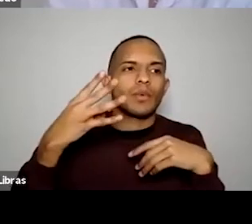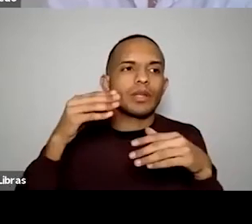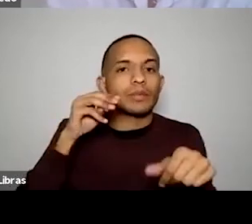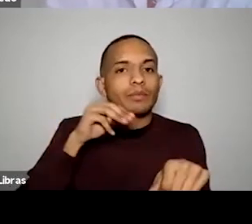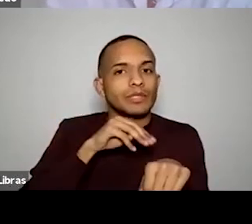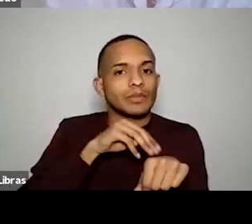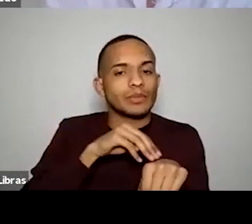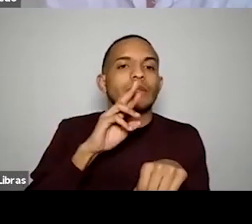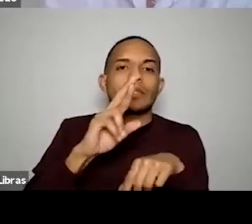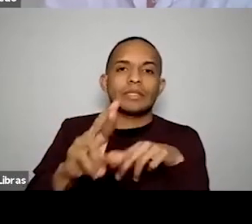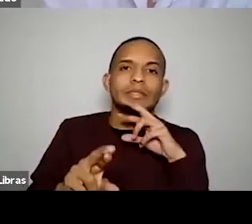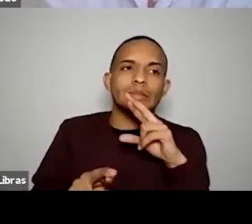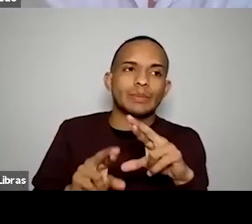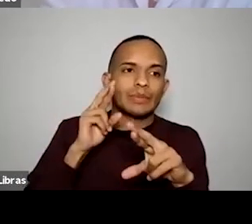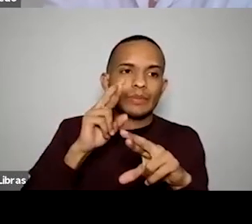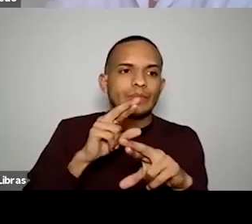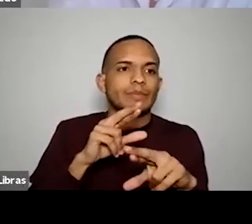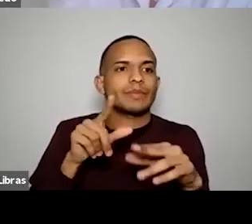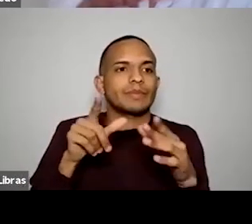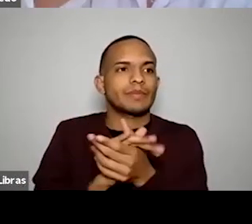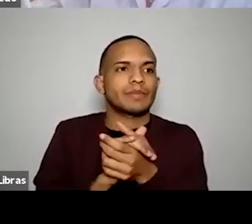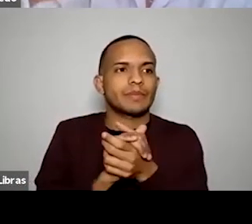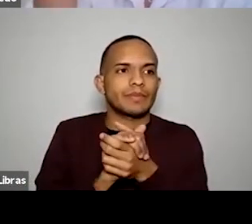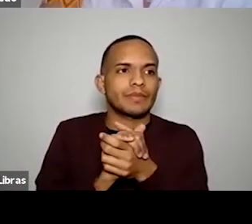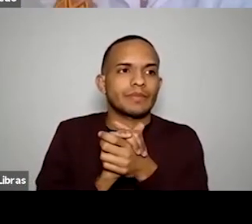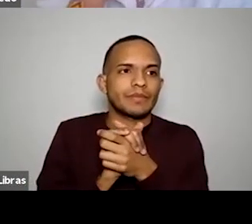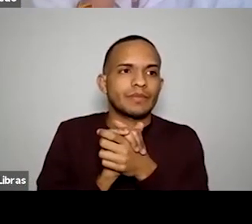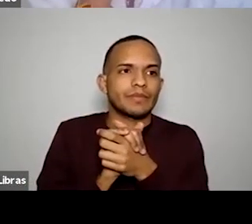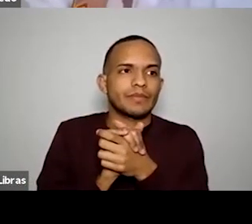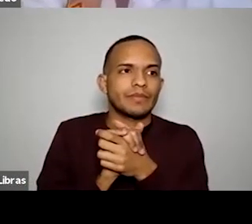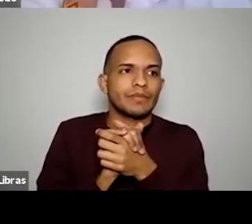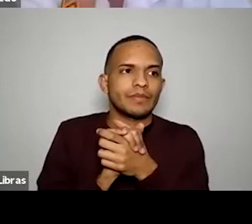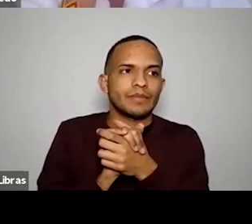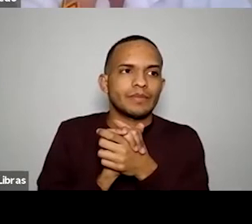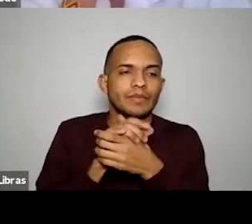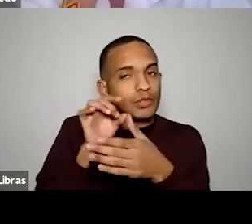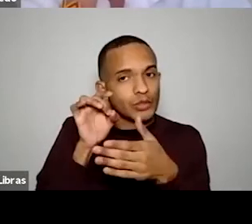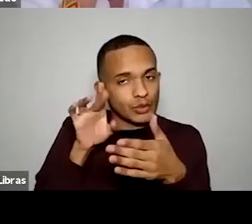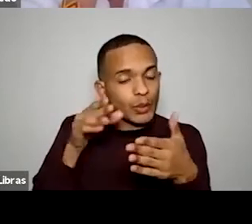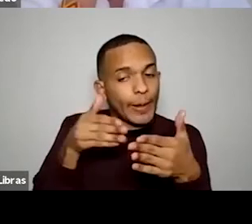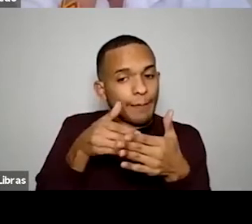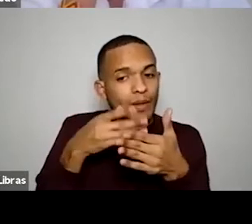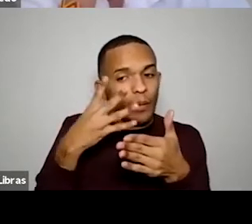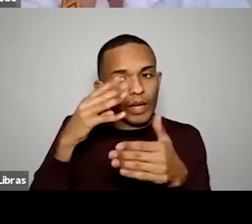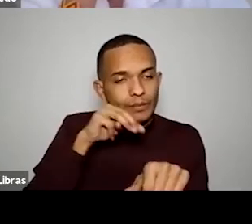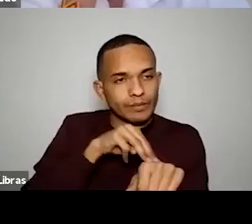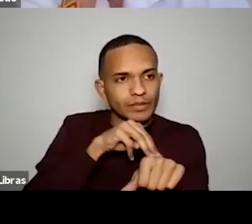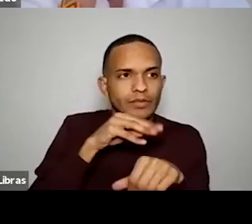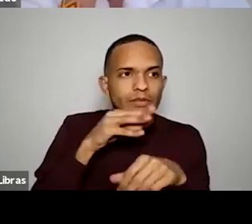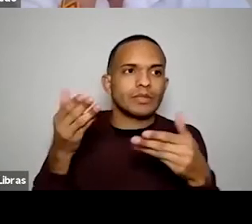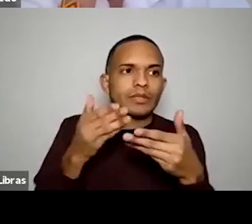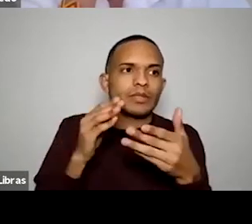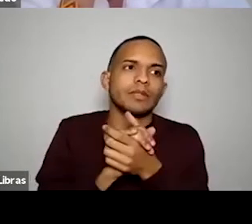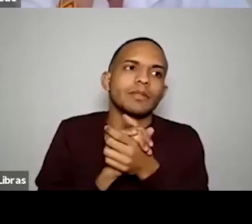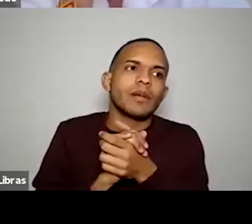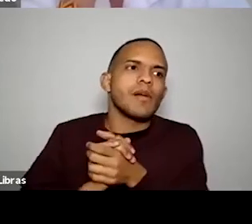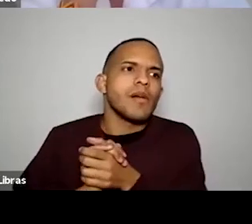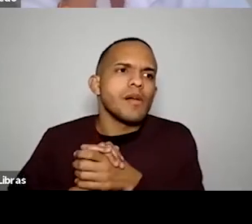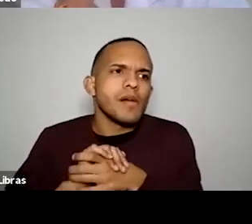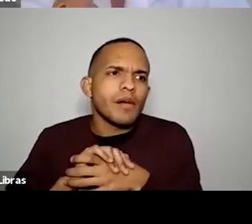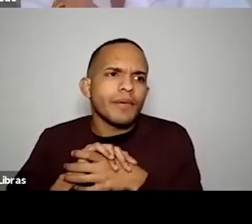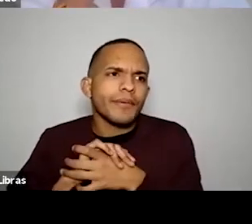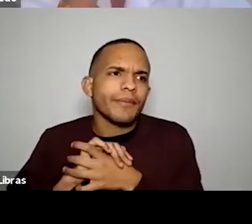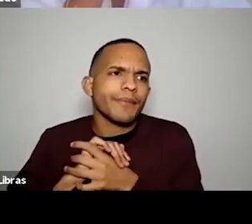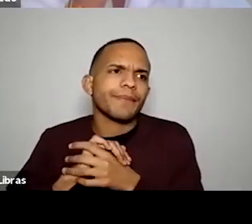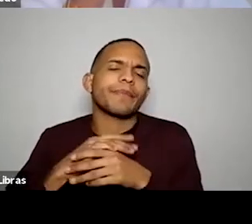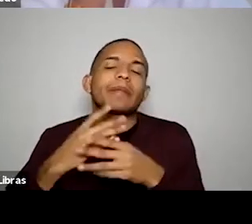responder. E como eu falei muito, vocês agora têm 3 e meio. Tá, tá, tá. E depois a gente passa para a próxima. Vamos